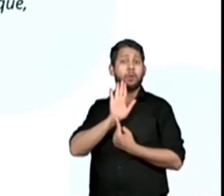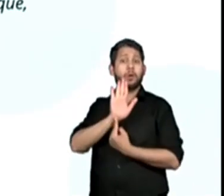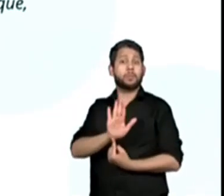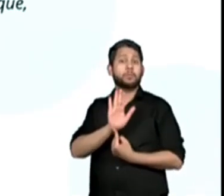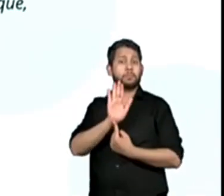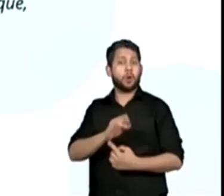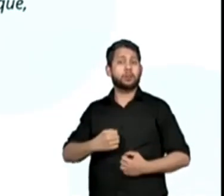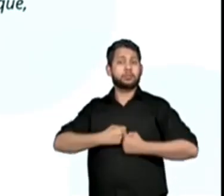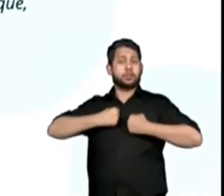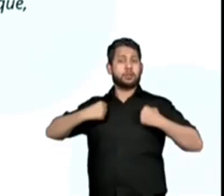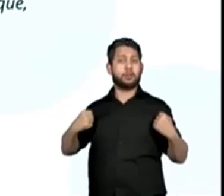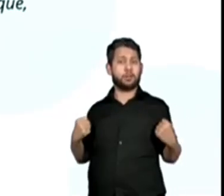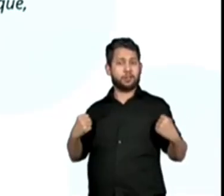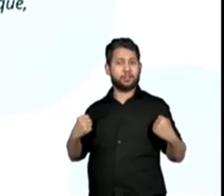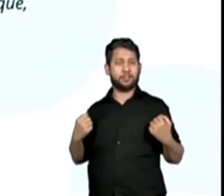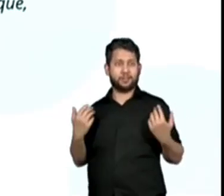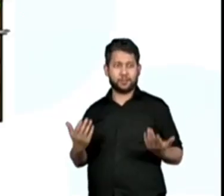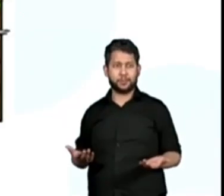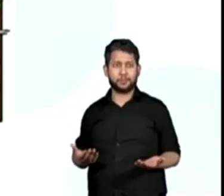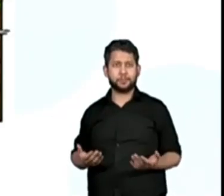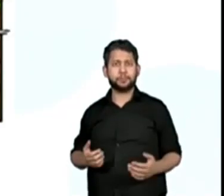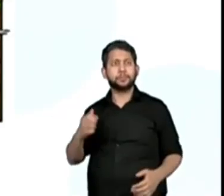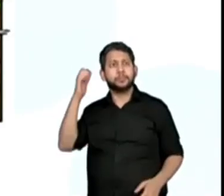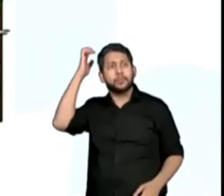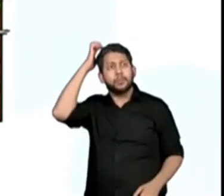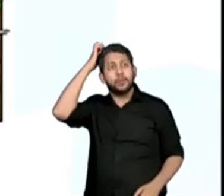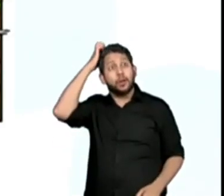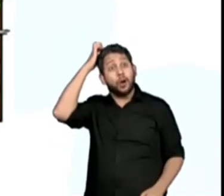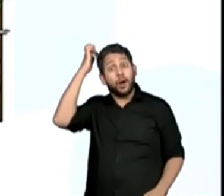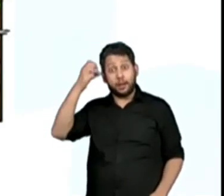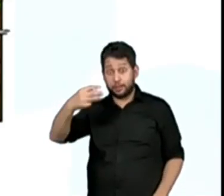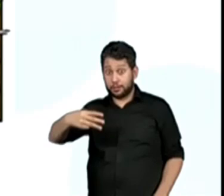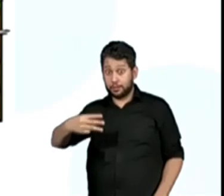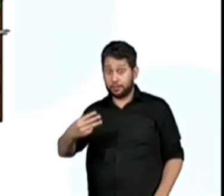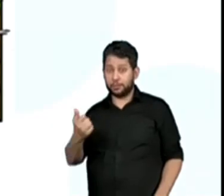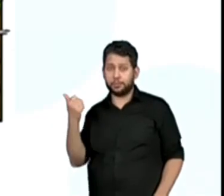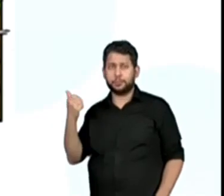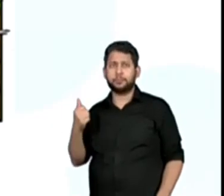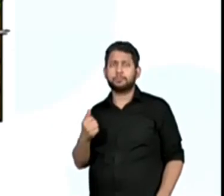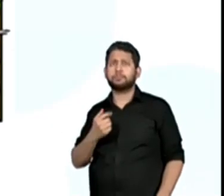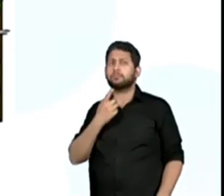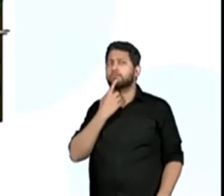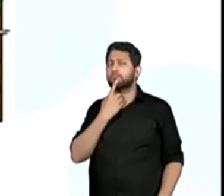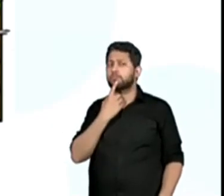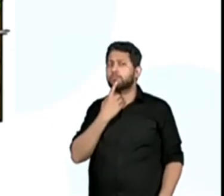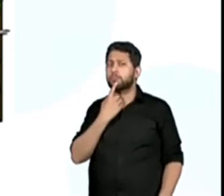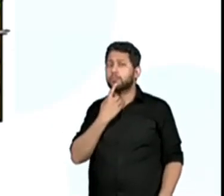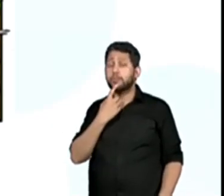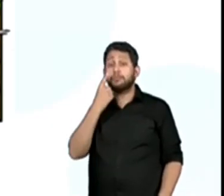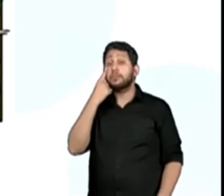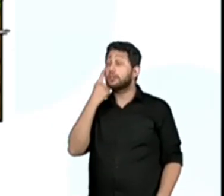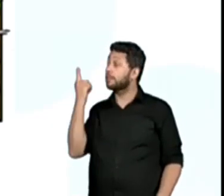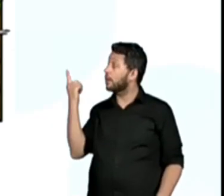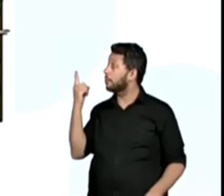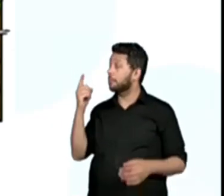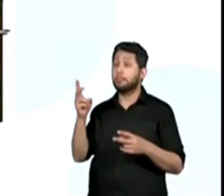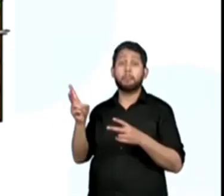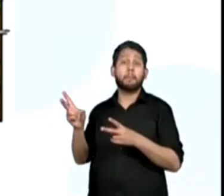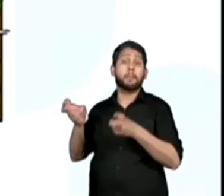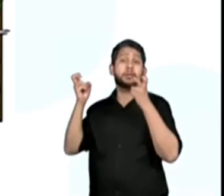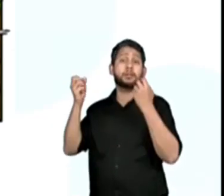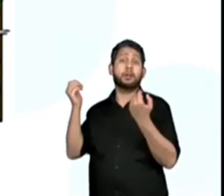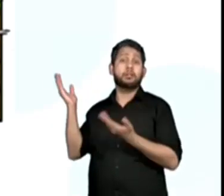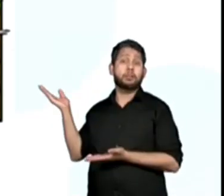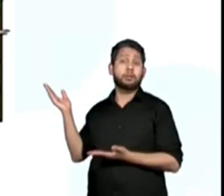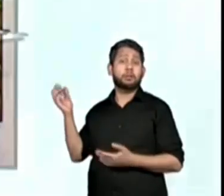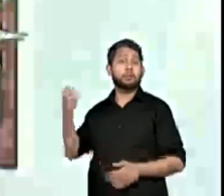do super-herói. Então vamos lá. Próximo quadrinho. Quadrinho 3. O que vocês observam